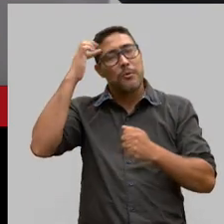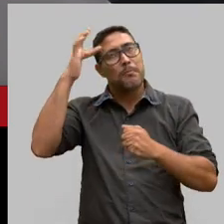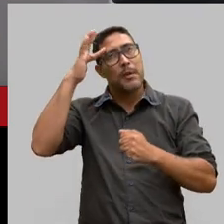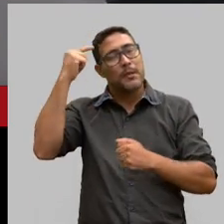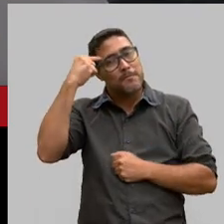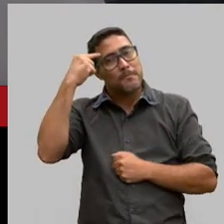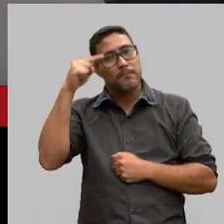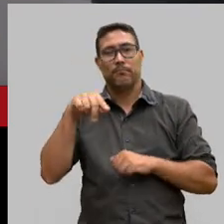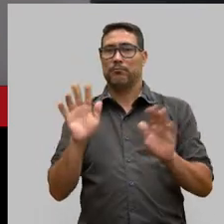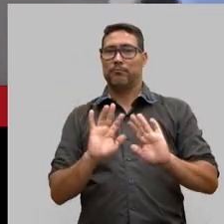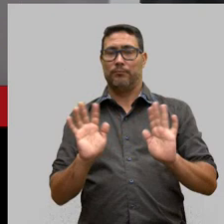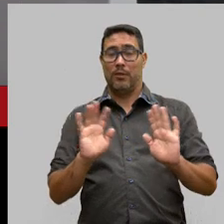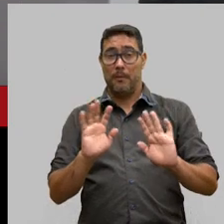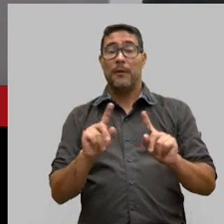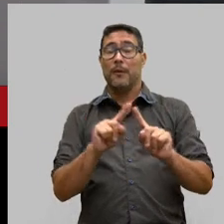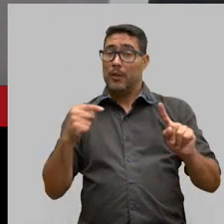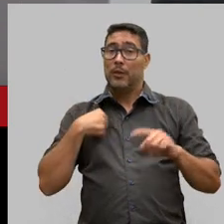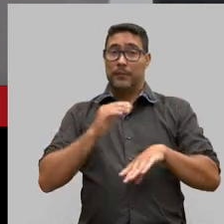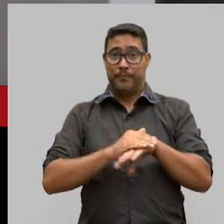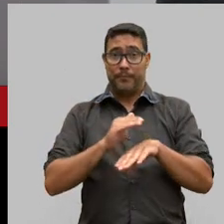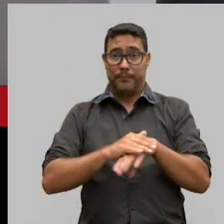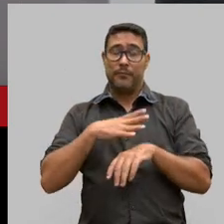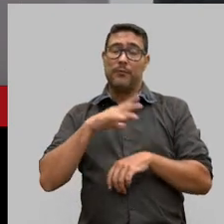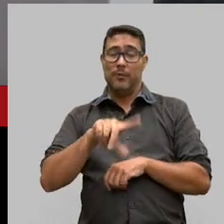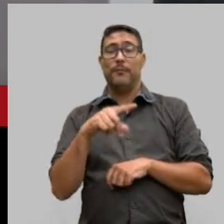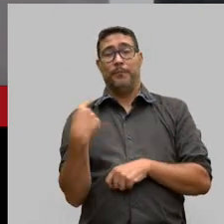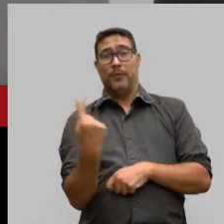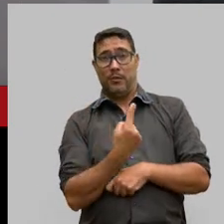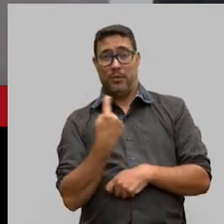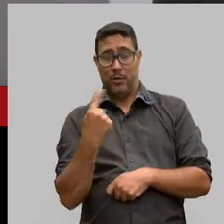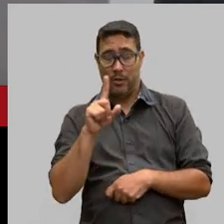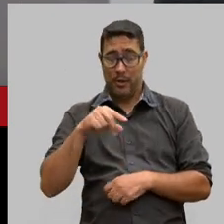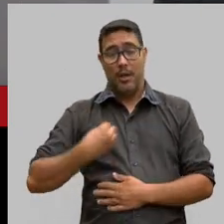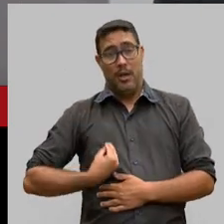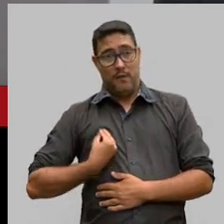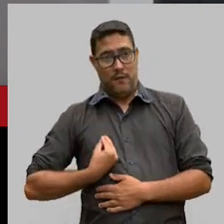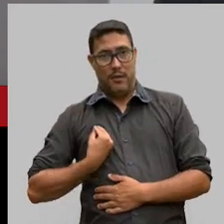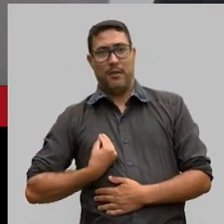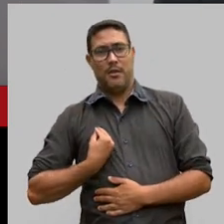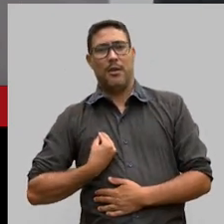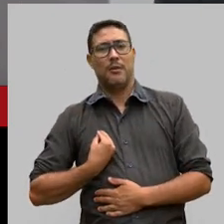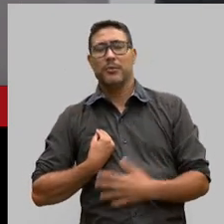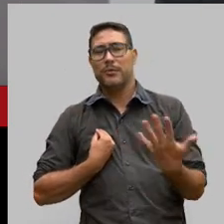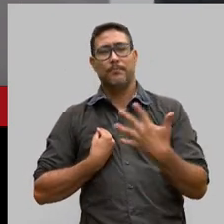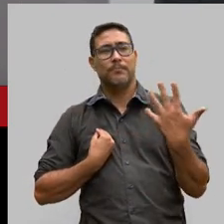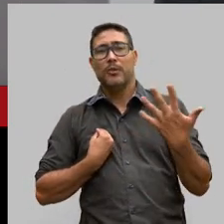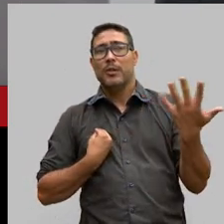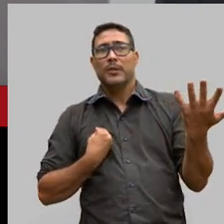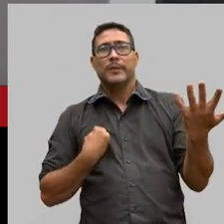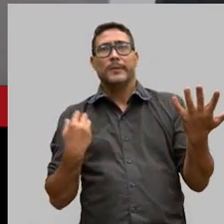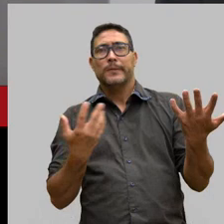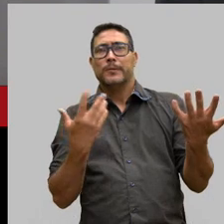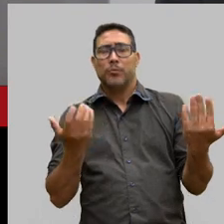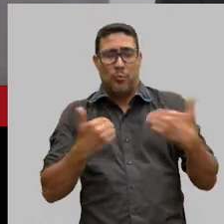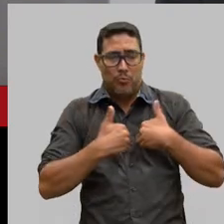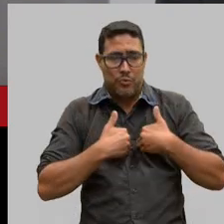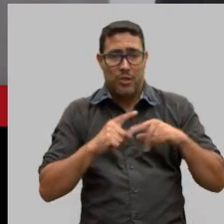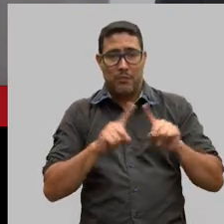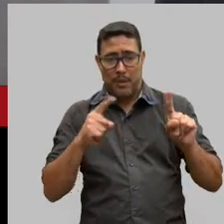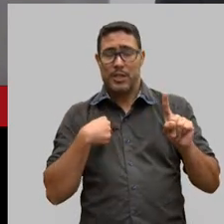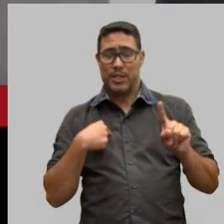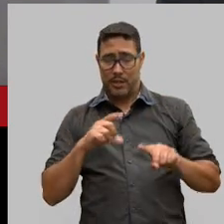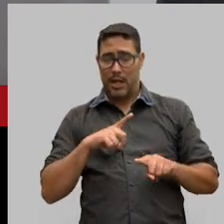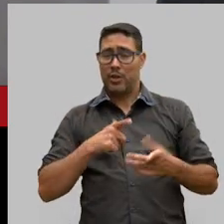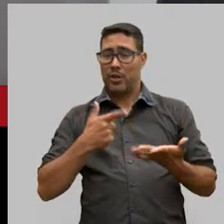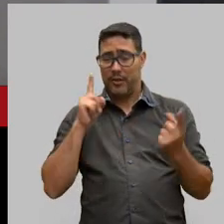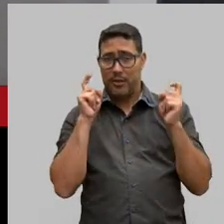nós que não eh vivenciamos aí não temos o autismo a gente já tem nossas dificuldades a gente